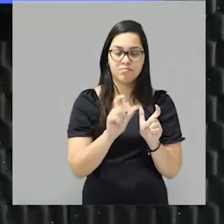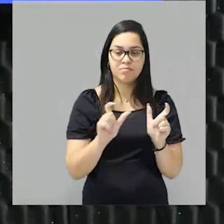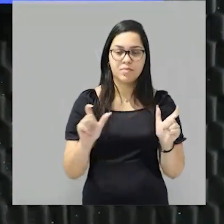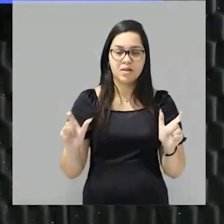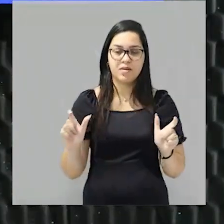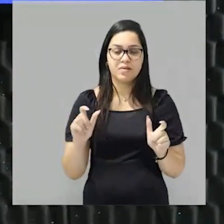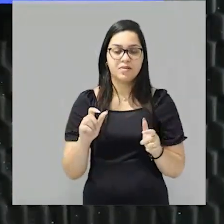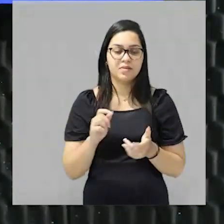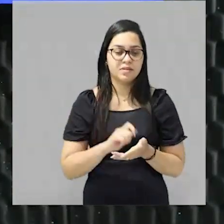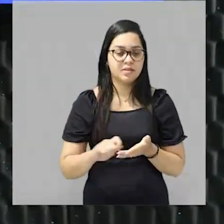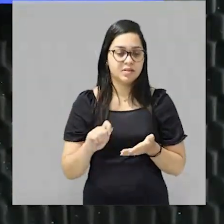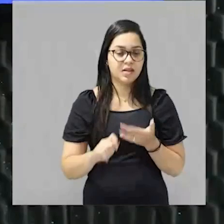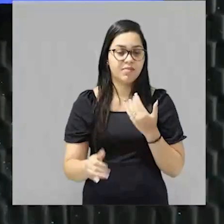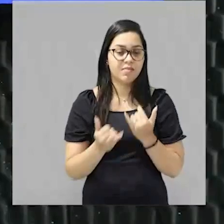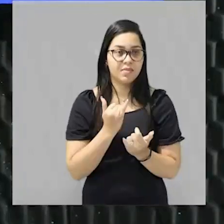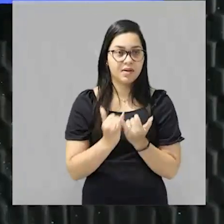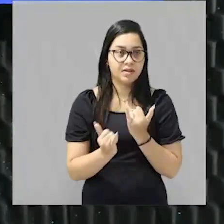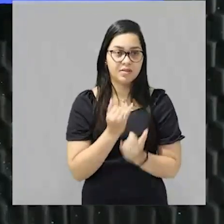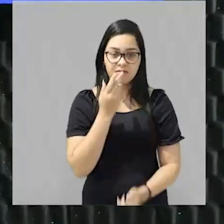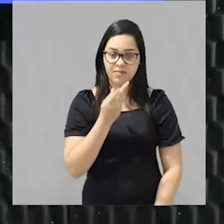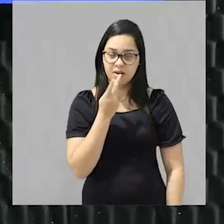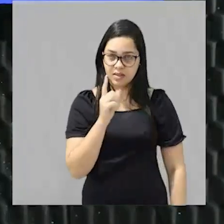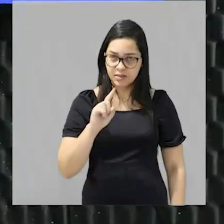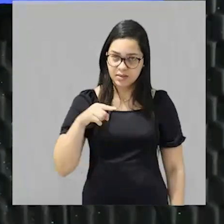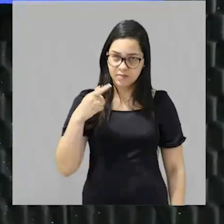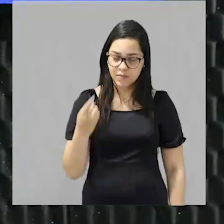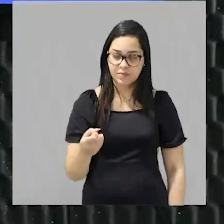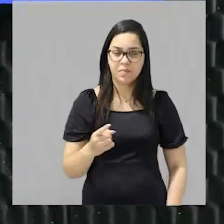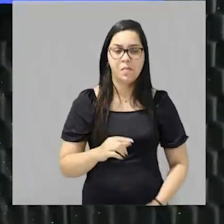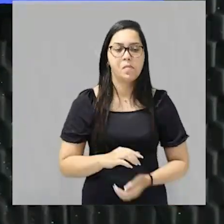que tem o som parecido. E aí a gente fala disso daqui a pouco, tá bom?